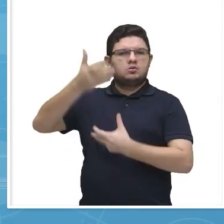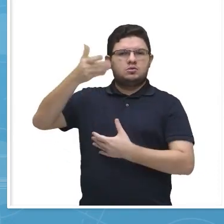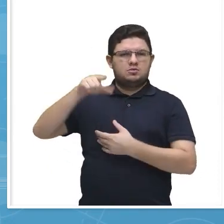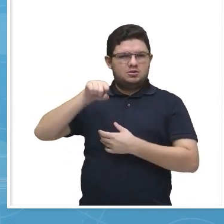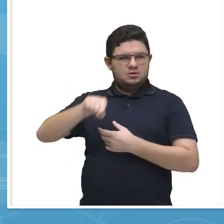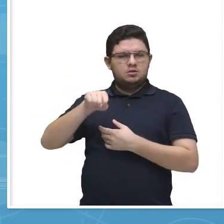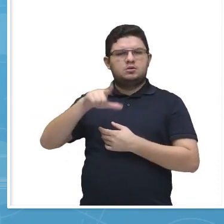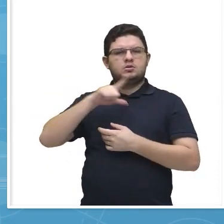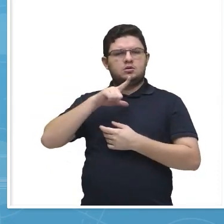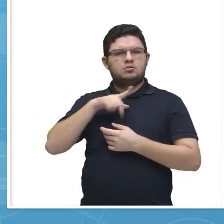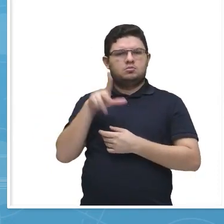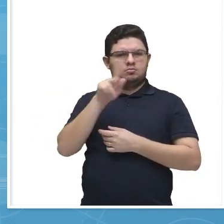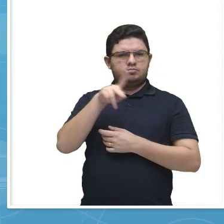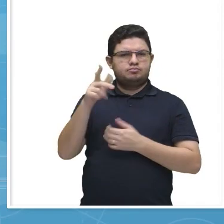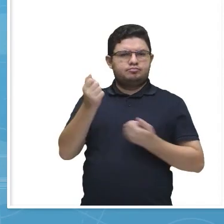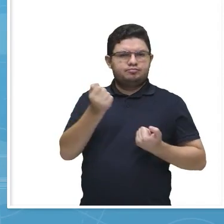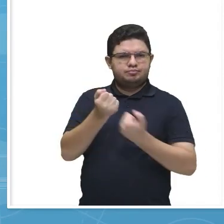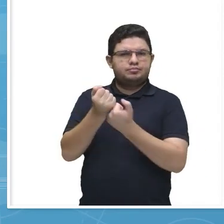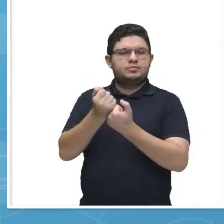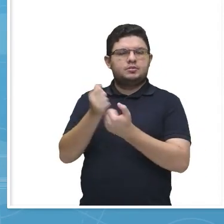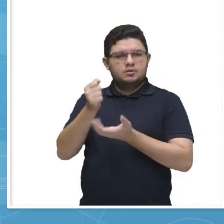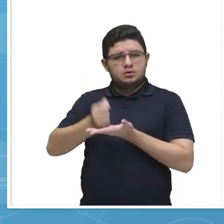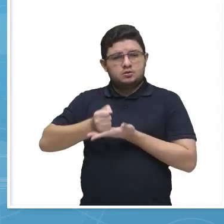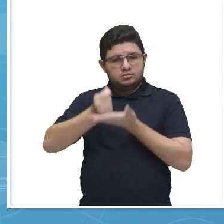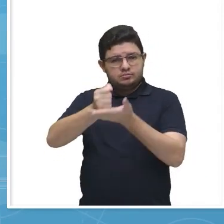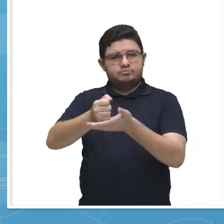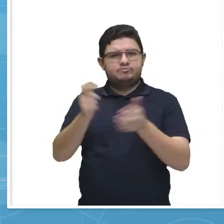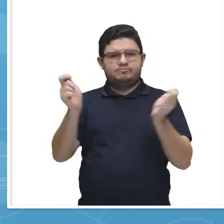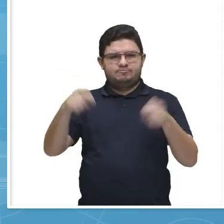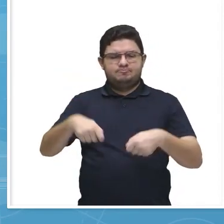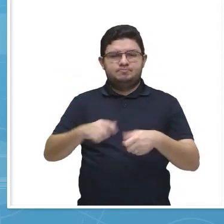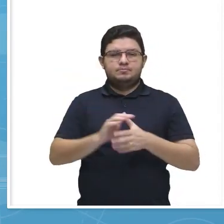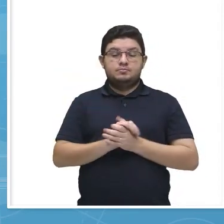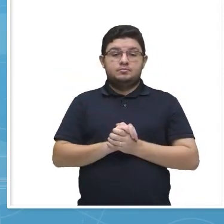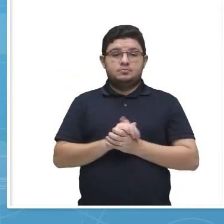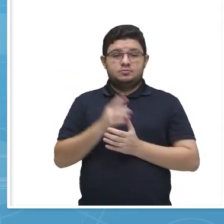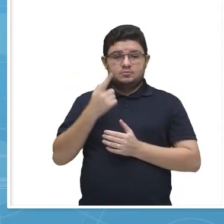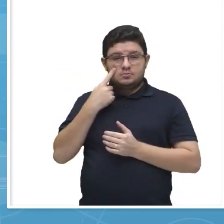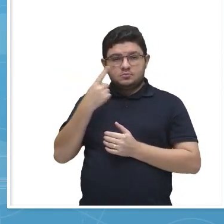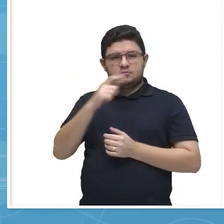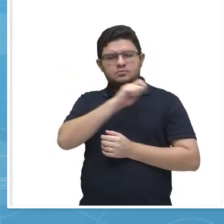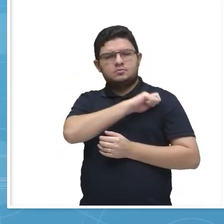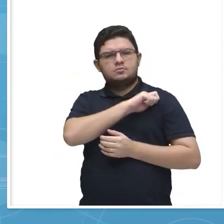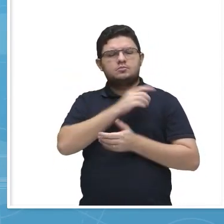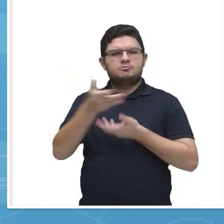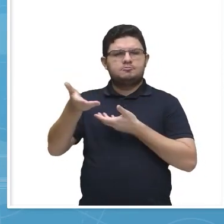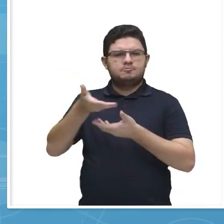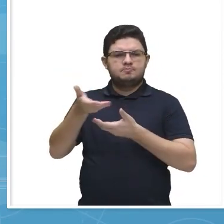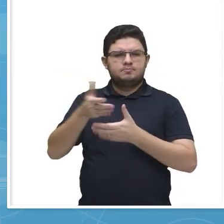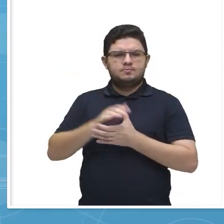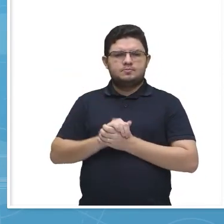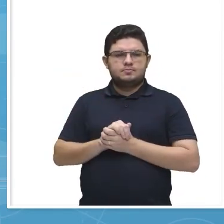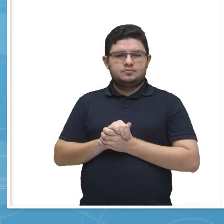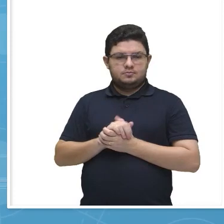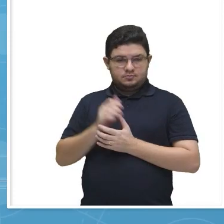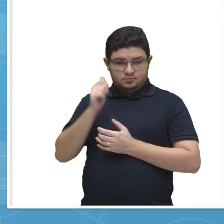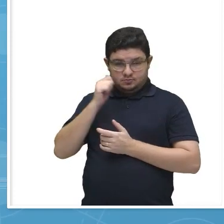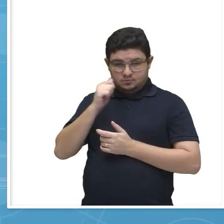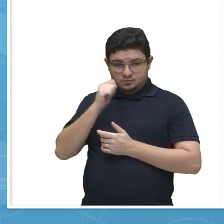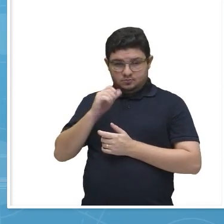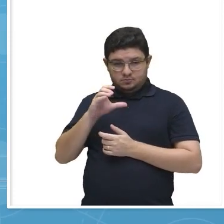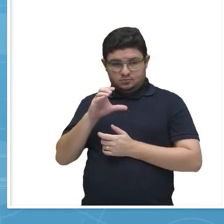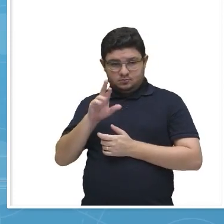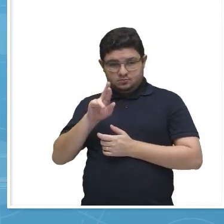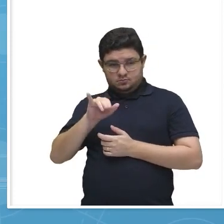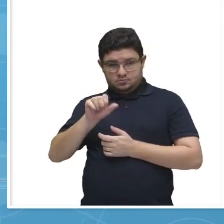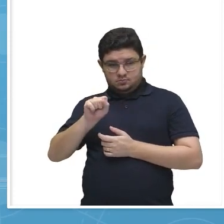podem ajudar você, ok? Então, vamos ver quem interagiu, certo? Olha só, a Cristiane, certo, interagiu com a